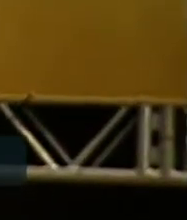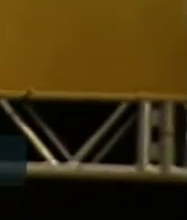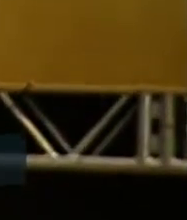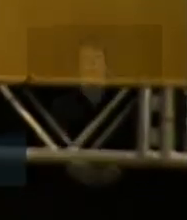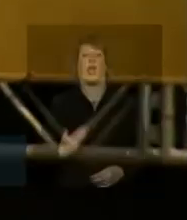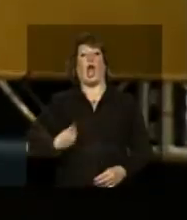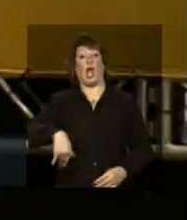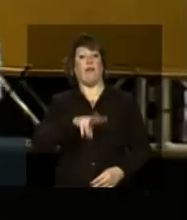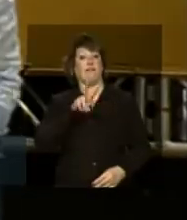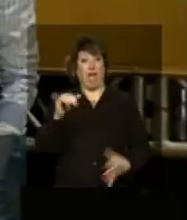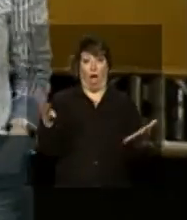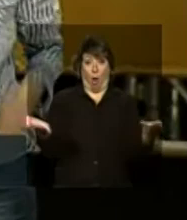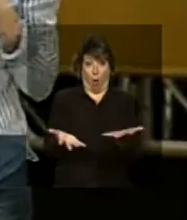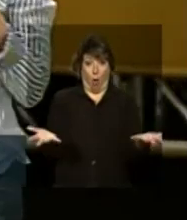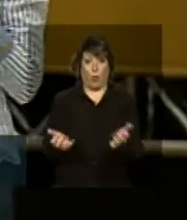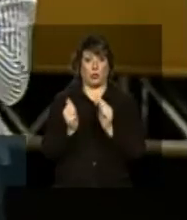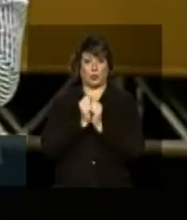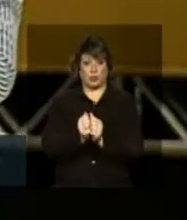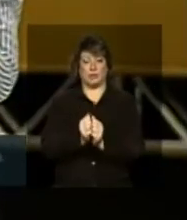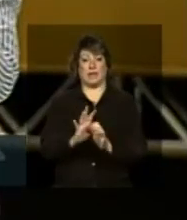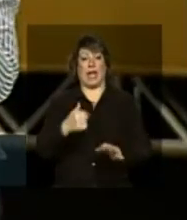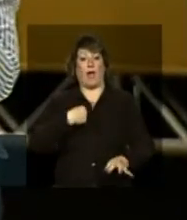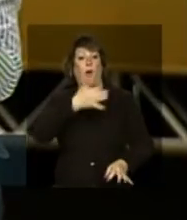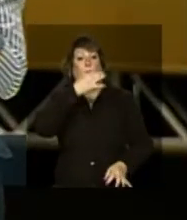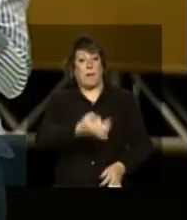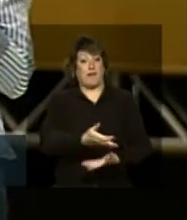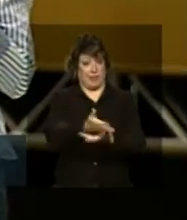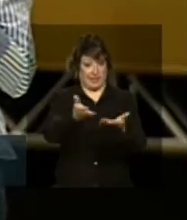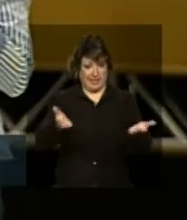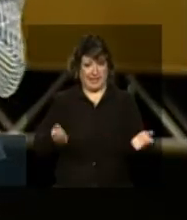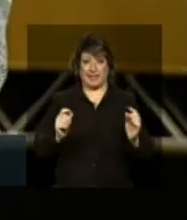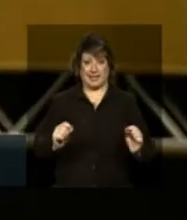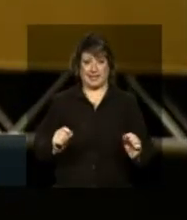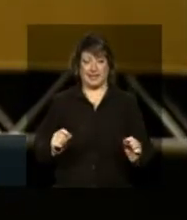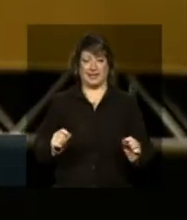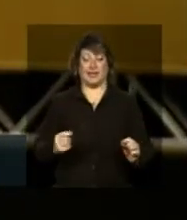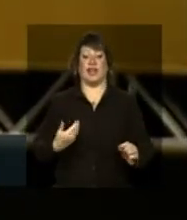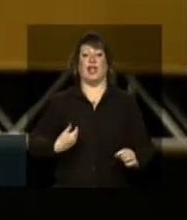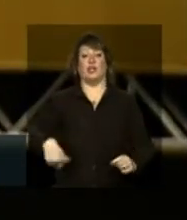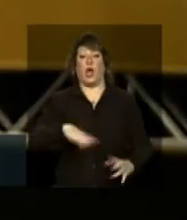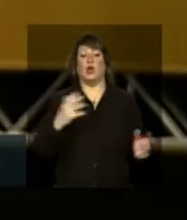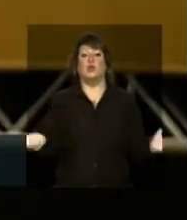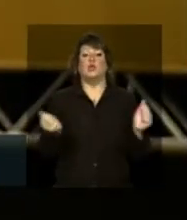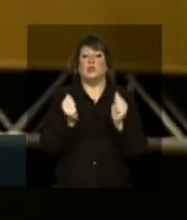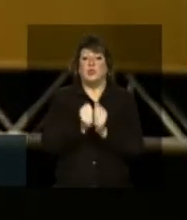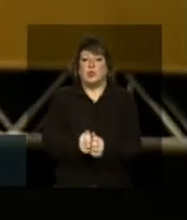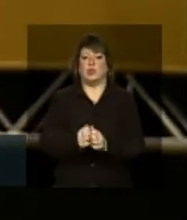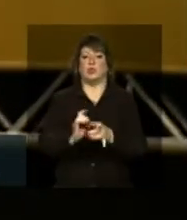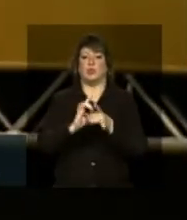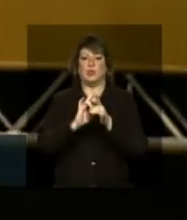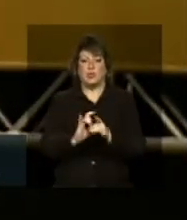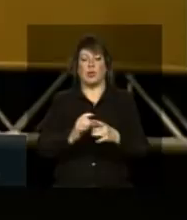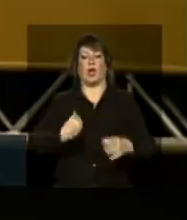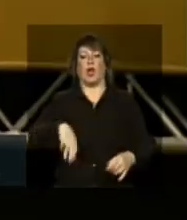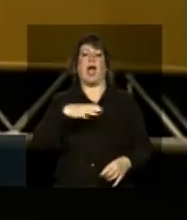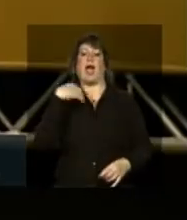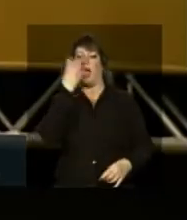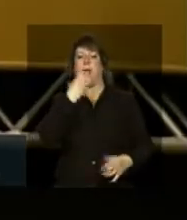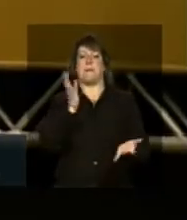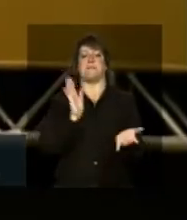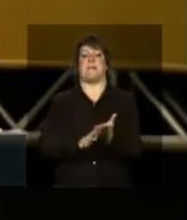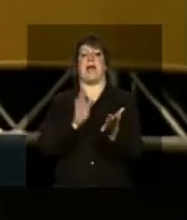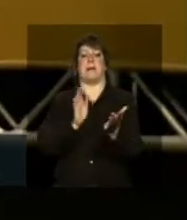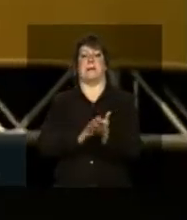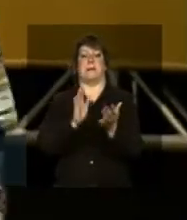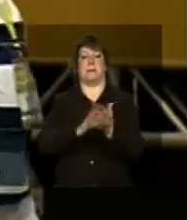Nós vamos juntos agora. A minha proposta para vocês é nós juntos. Nós vamos cantar parabéns para o